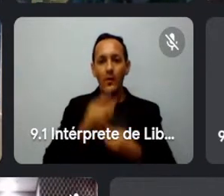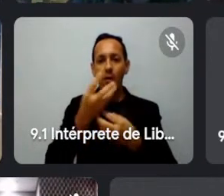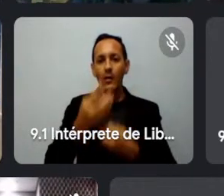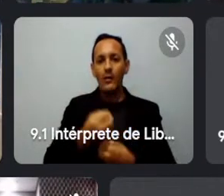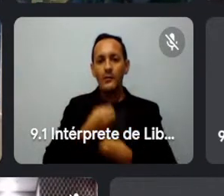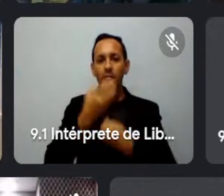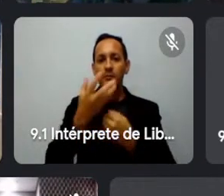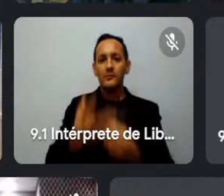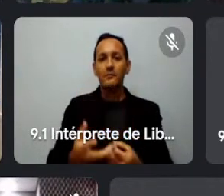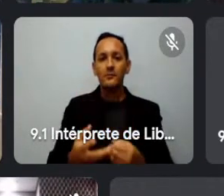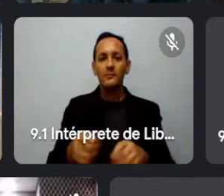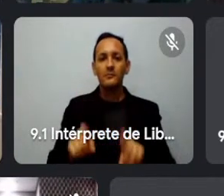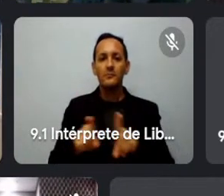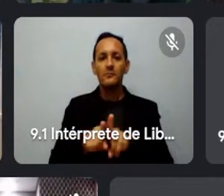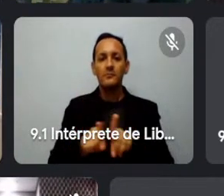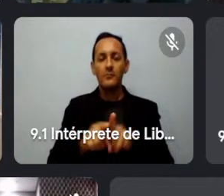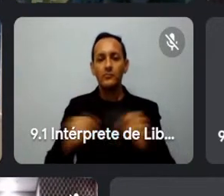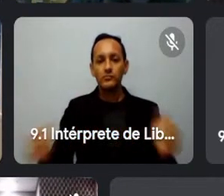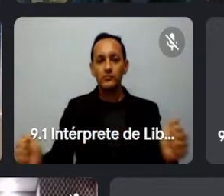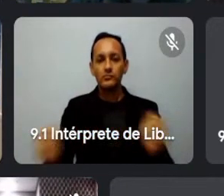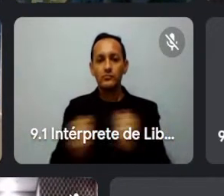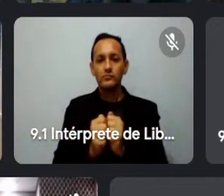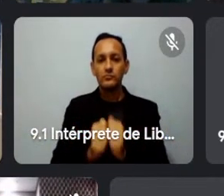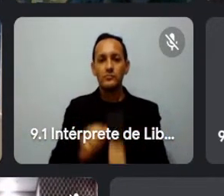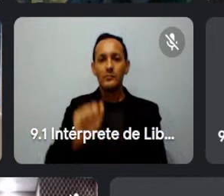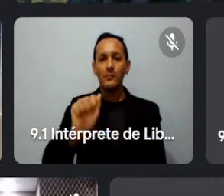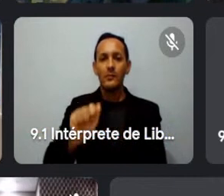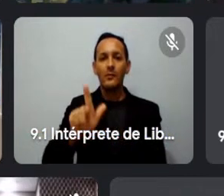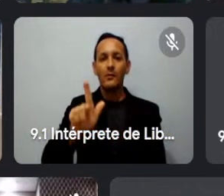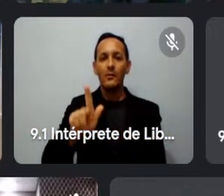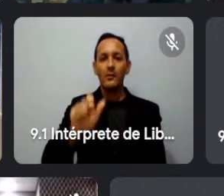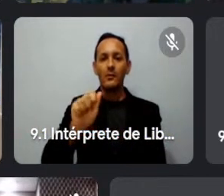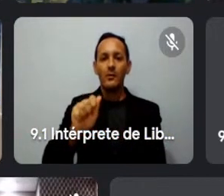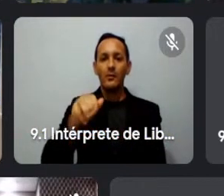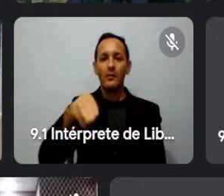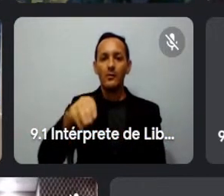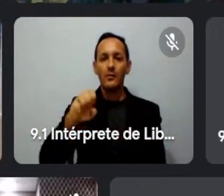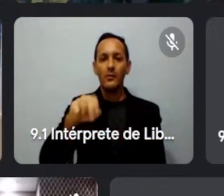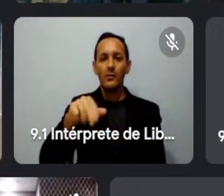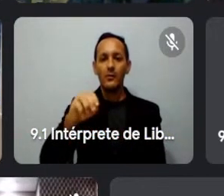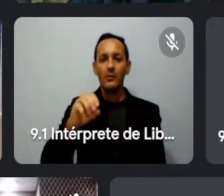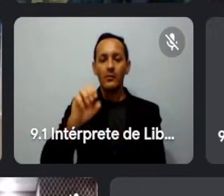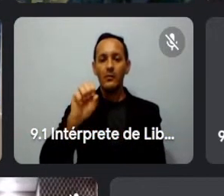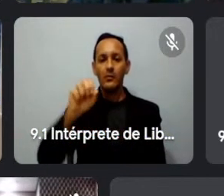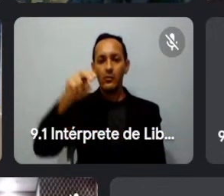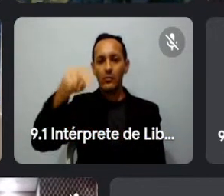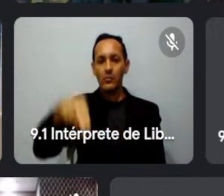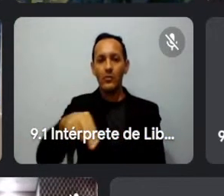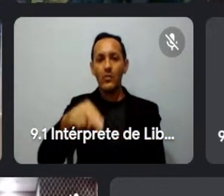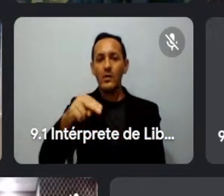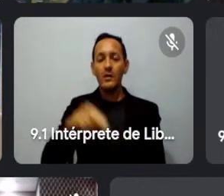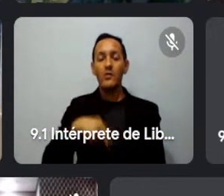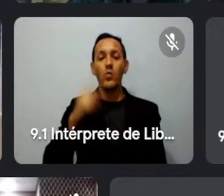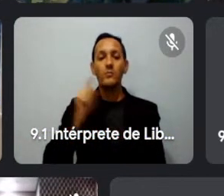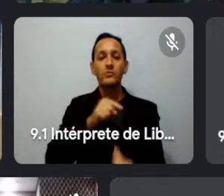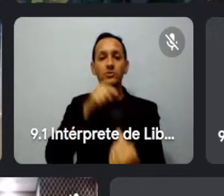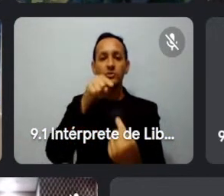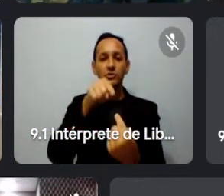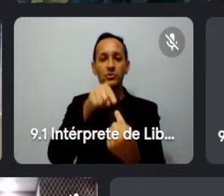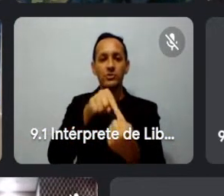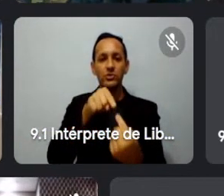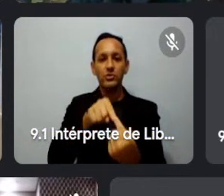capitaneado da minha Professor Agamenon busca defenestrar uma eleição é